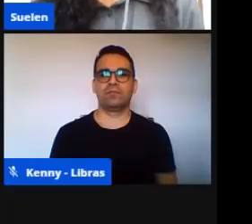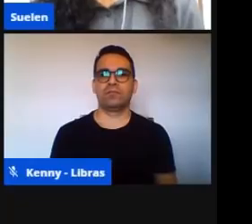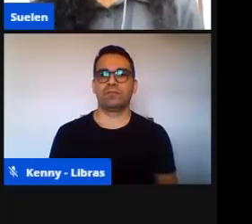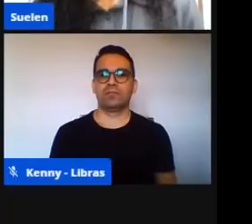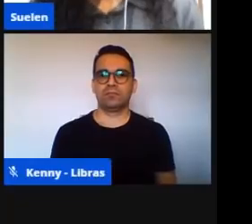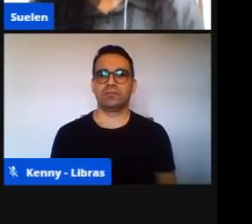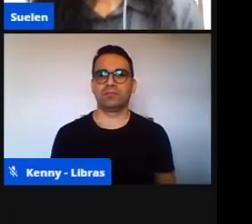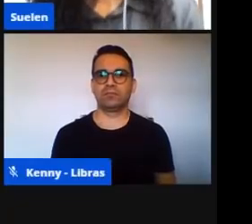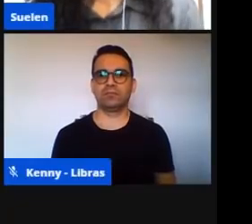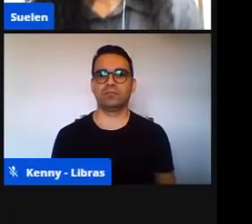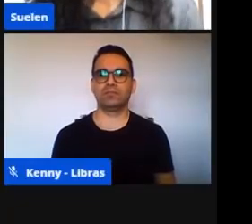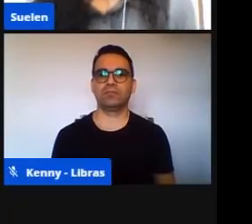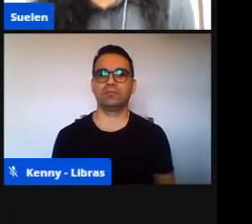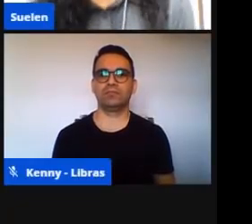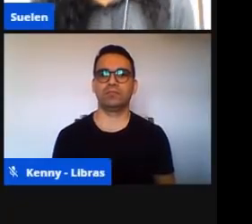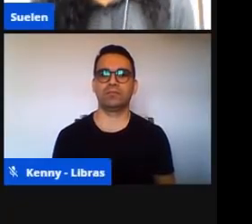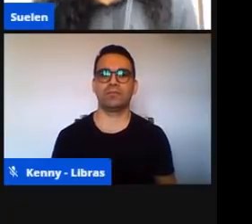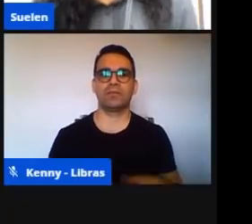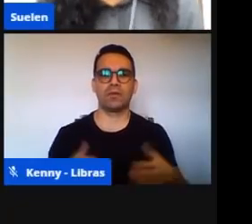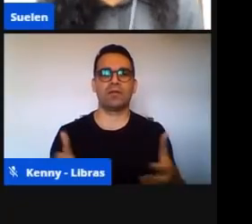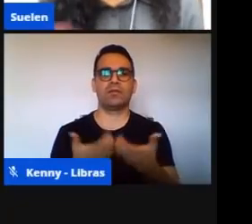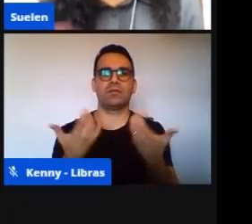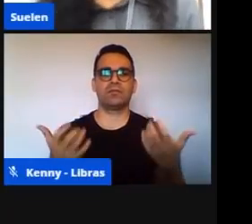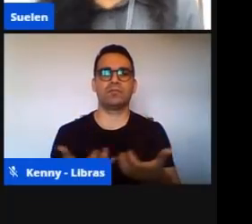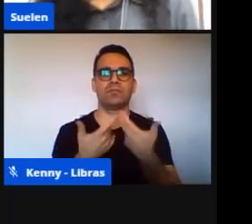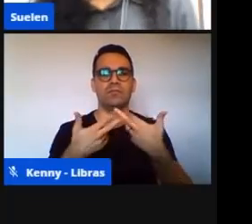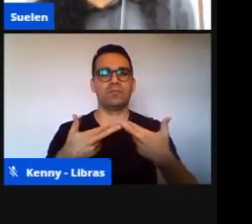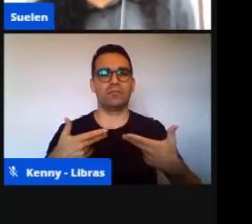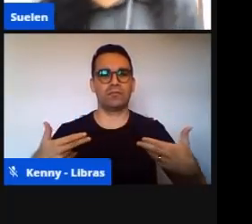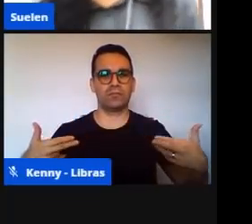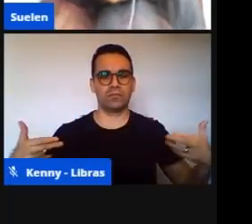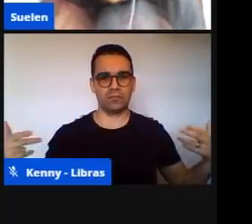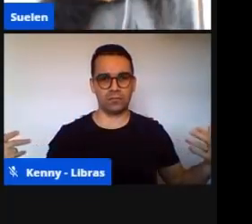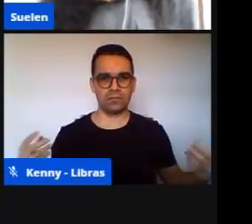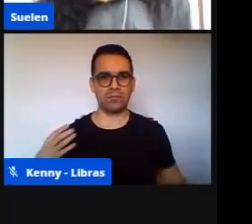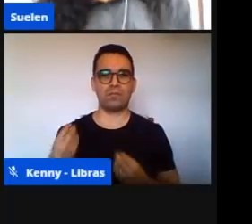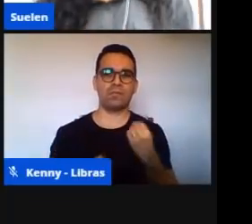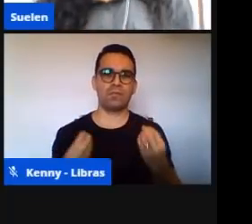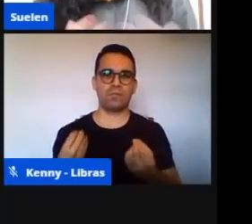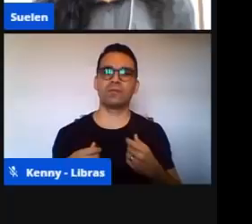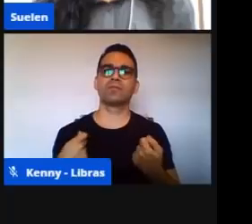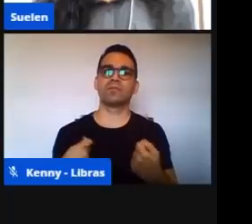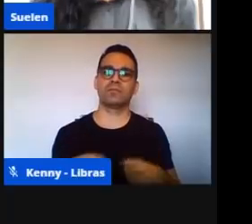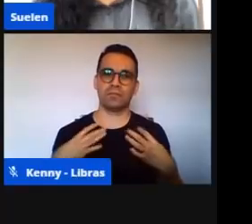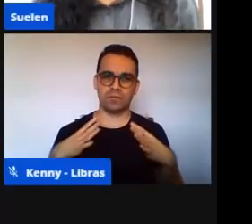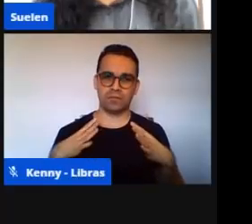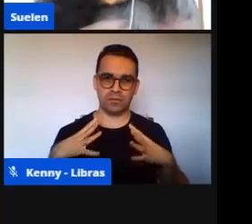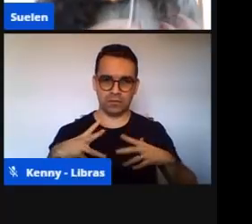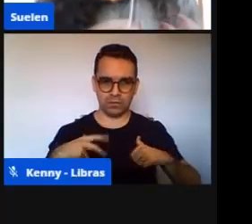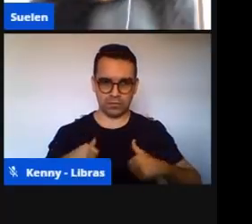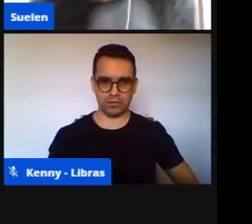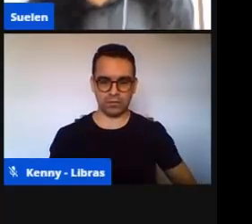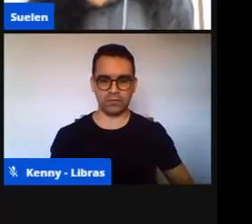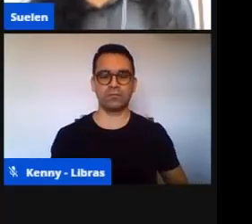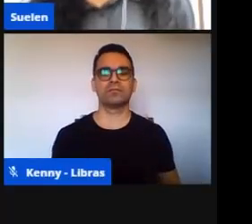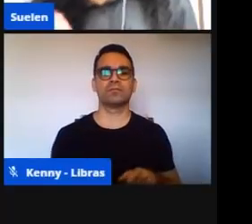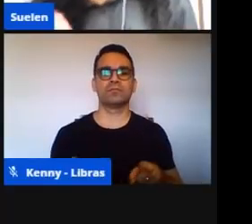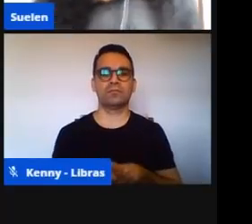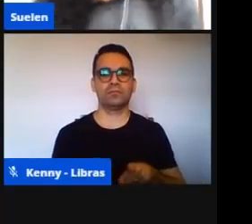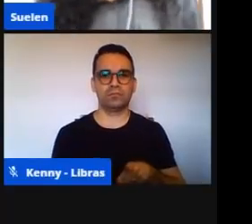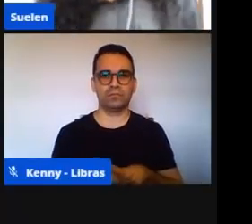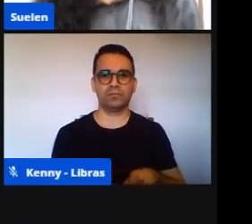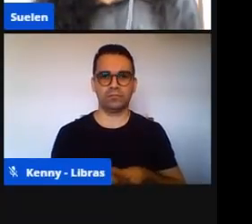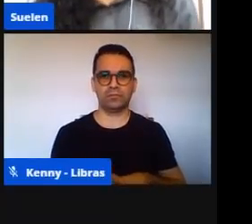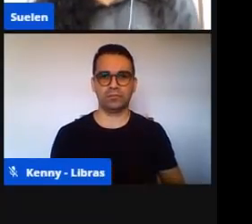Os hortifrutis, a gente segue com aquela higienização que a gente já conhece, que é fazer a